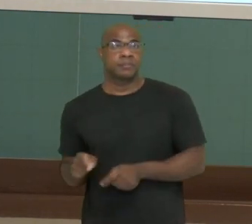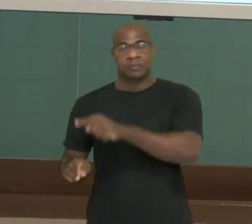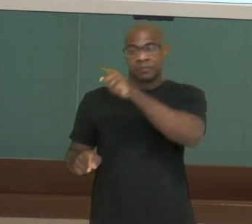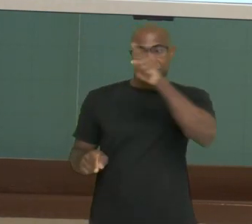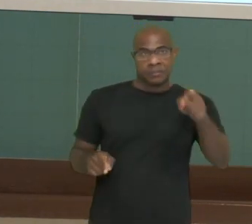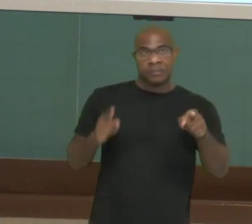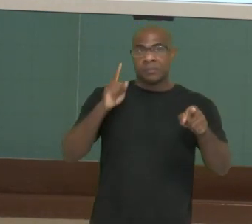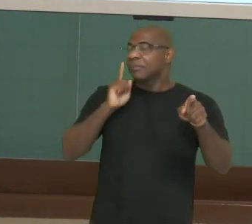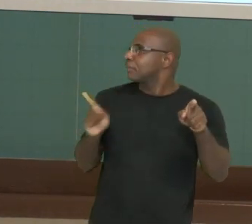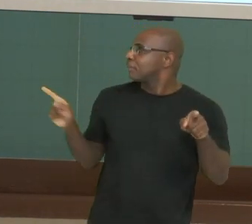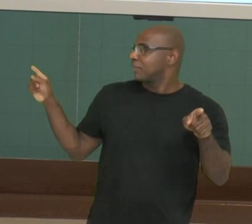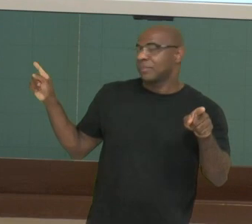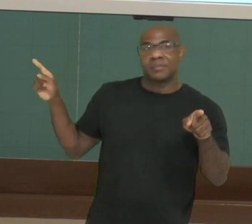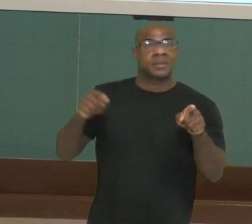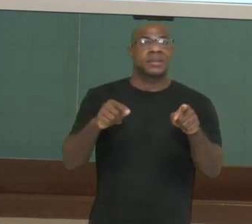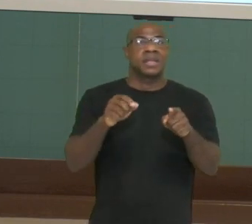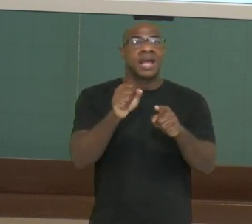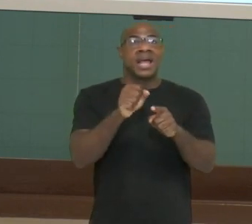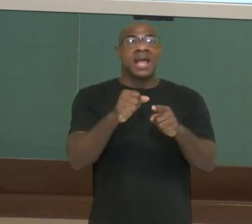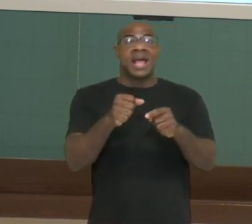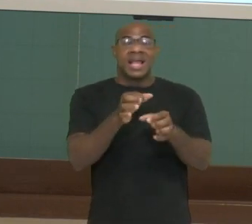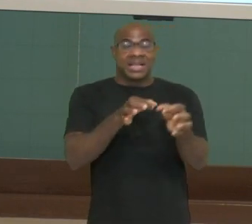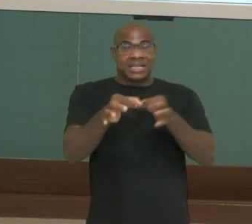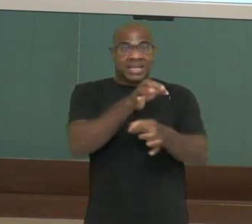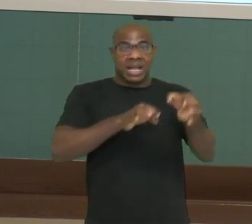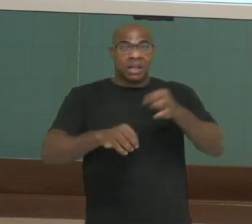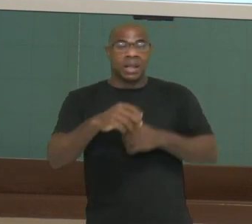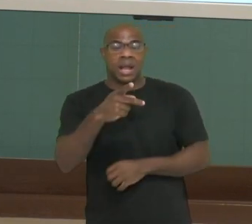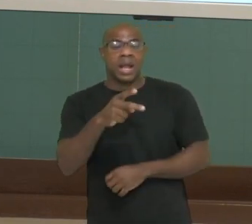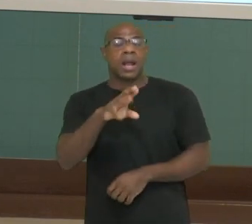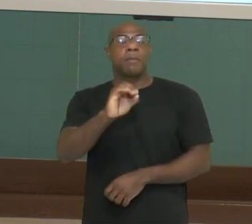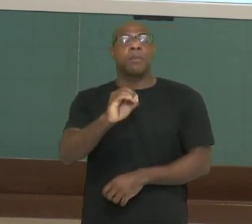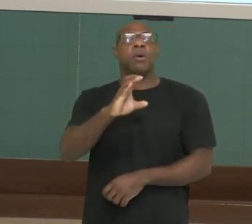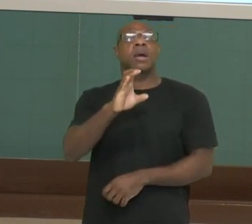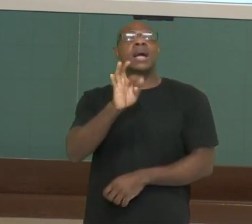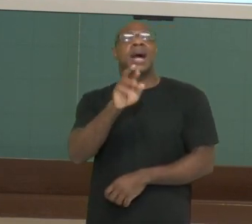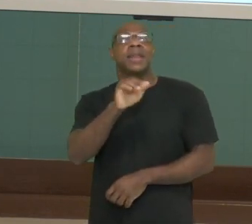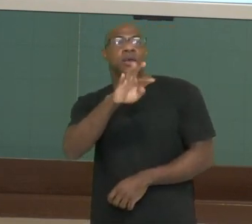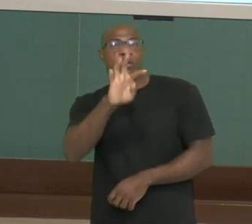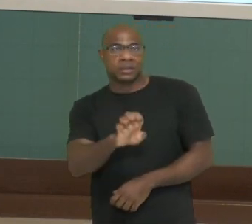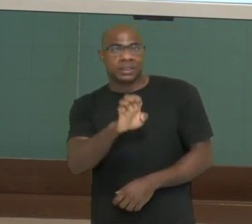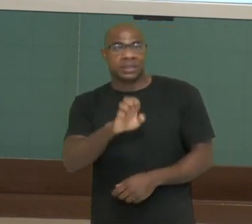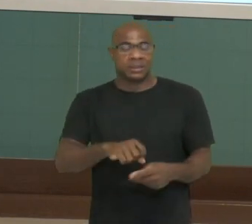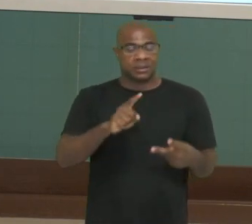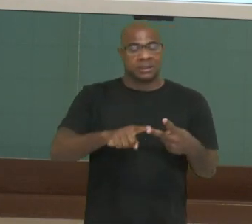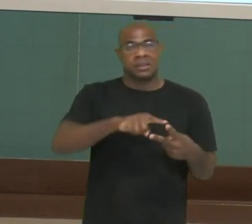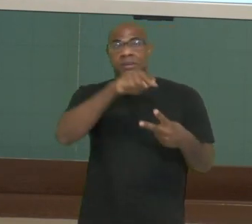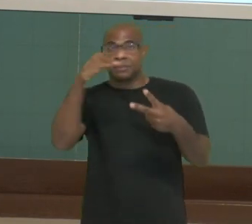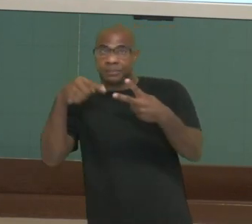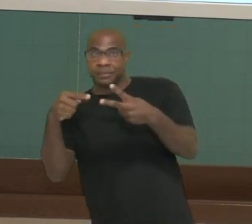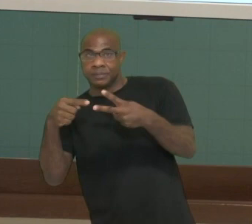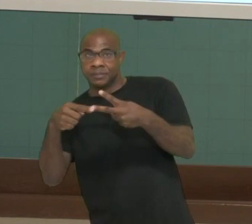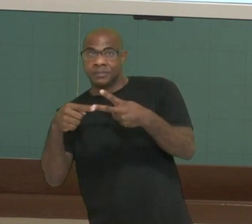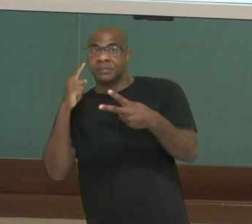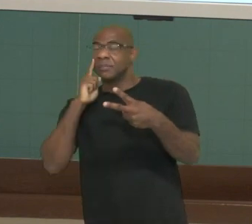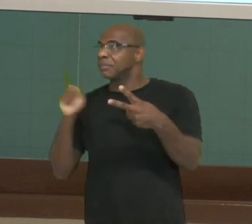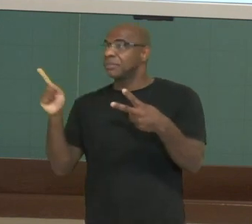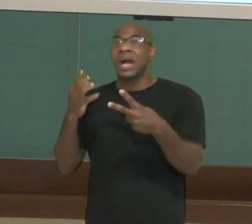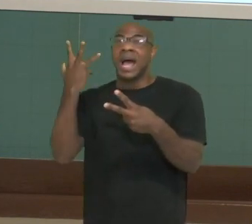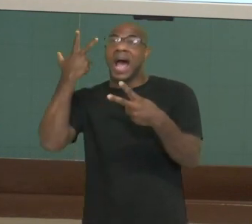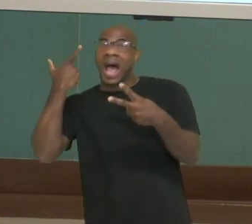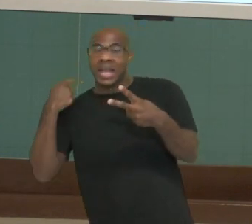na célula procarionte, a membrana plasmática na célula eucarionte